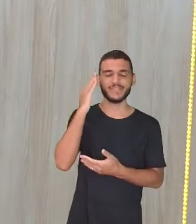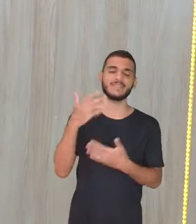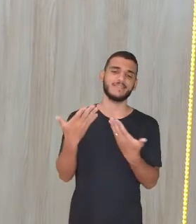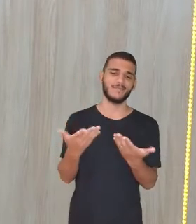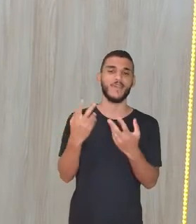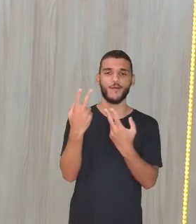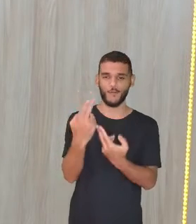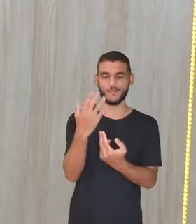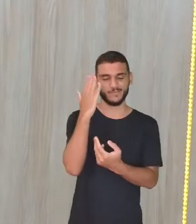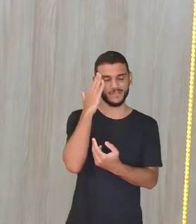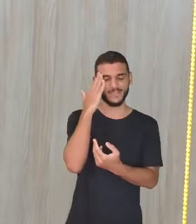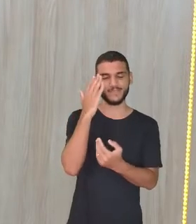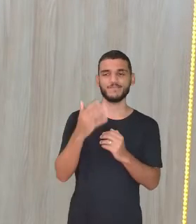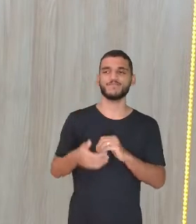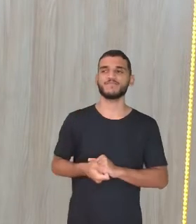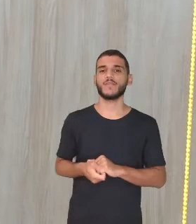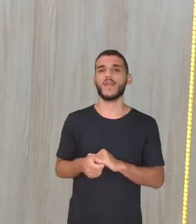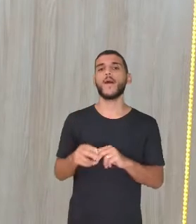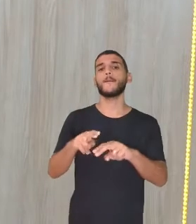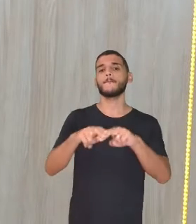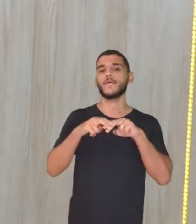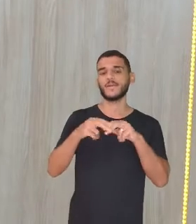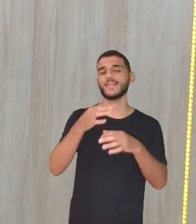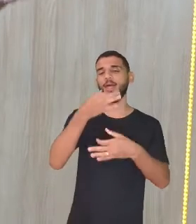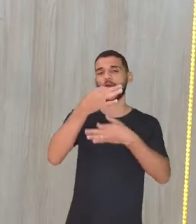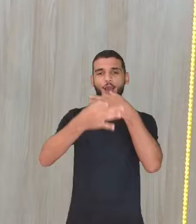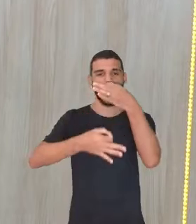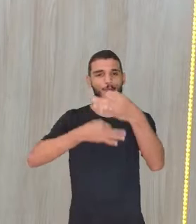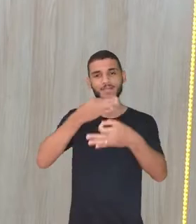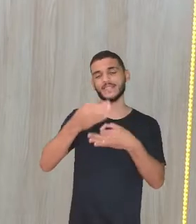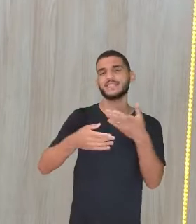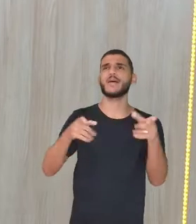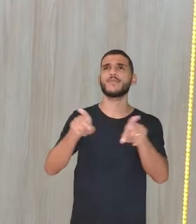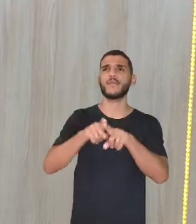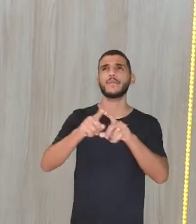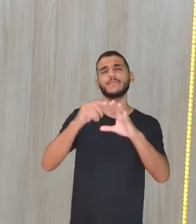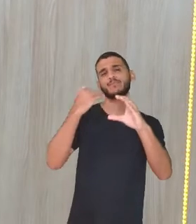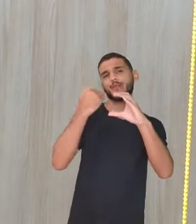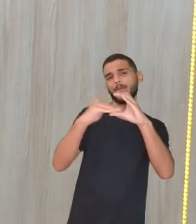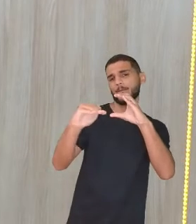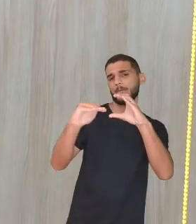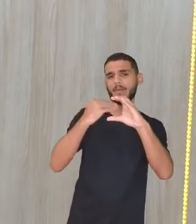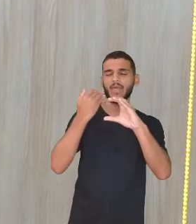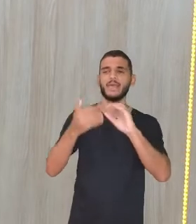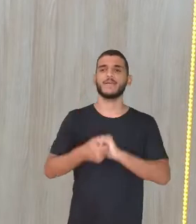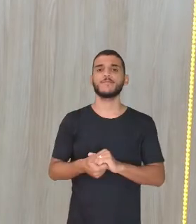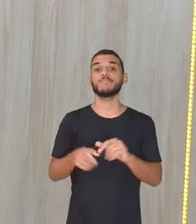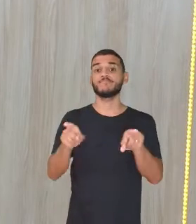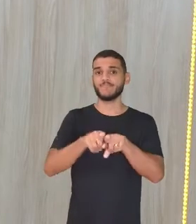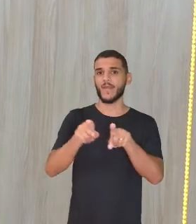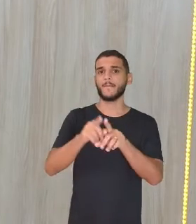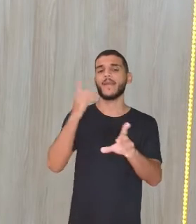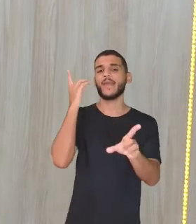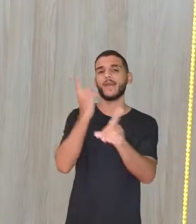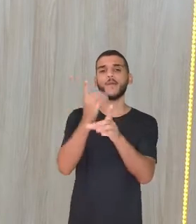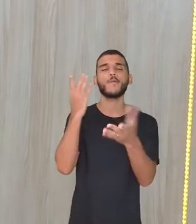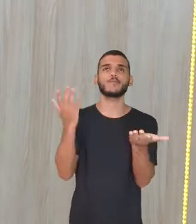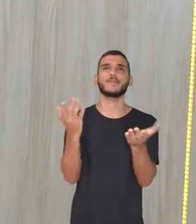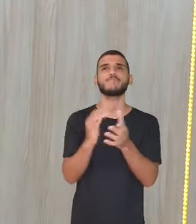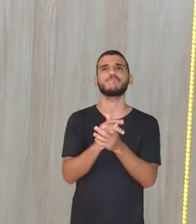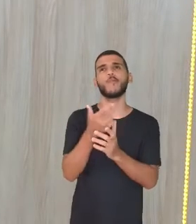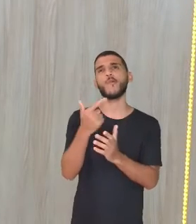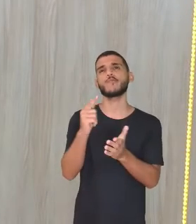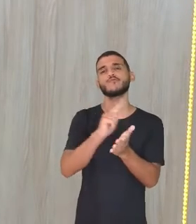isso que a argumentação, a professora já falou da carta, de mandar um e-mail, não é? E a gente também encontra em outros gêneros, como, por